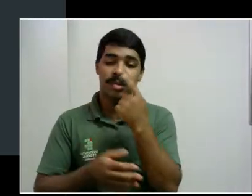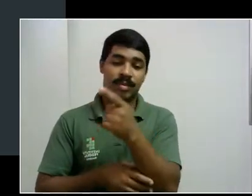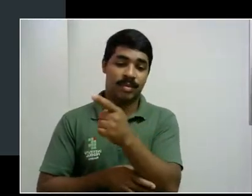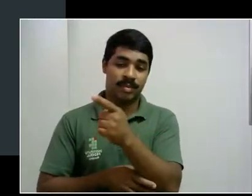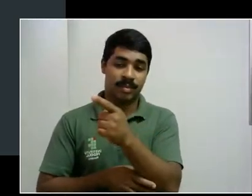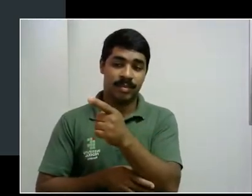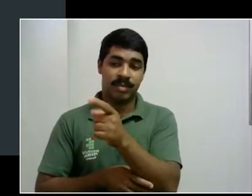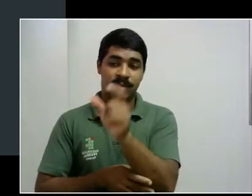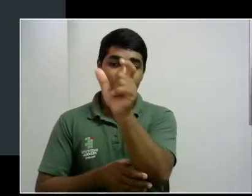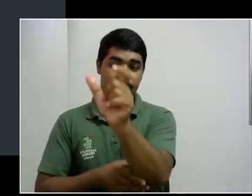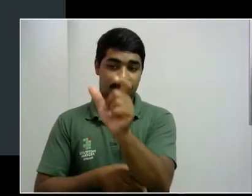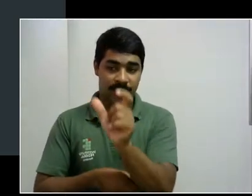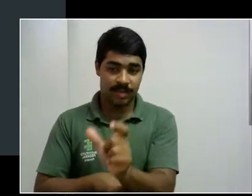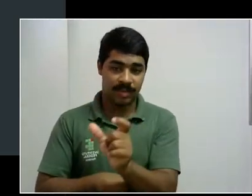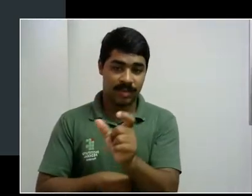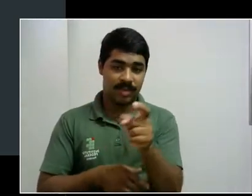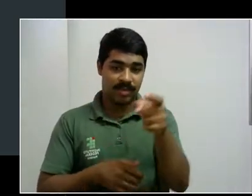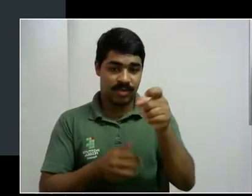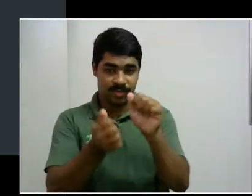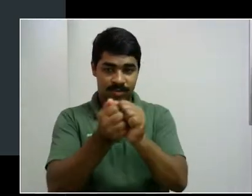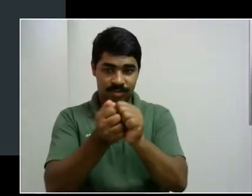mais 6. Então,